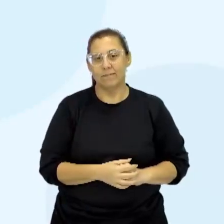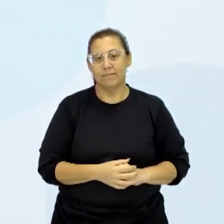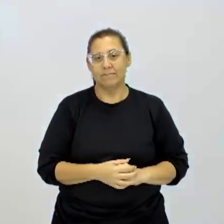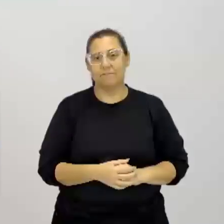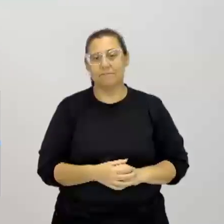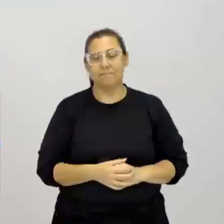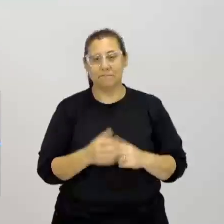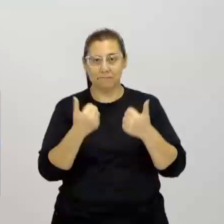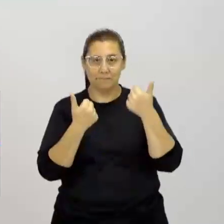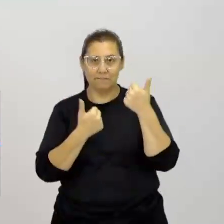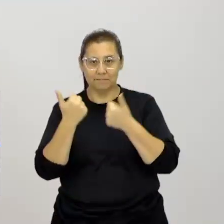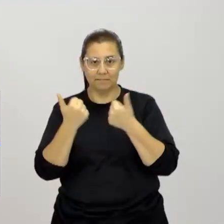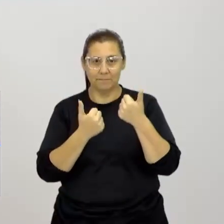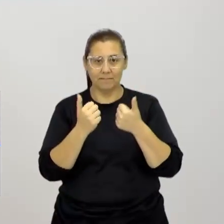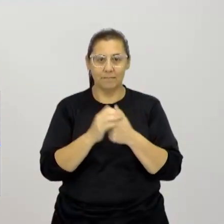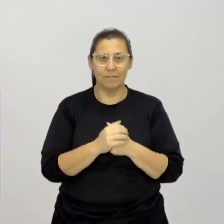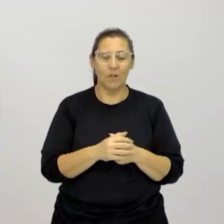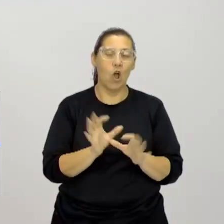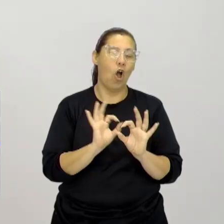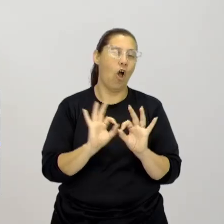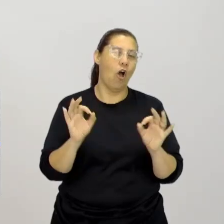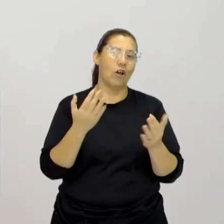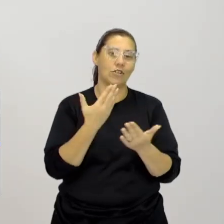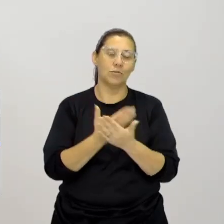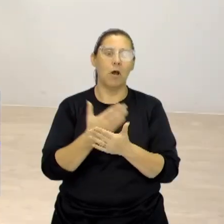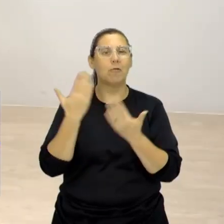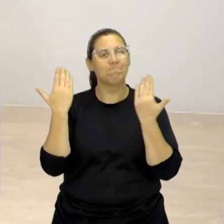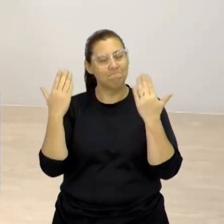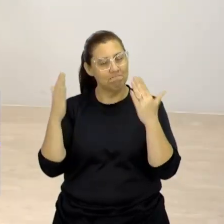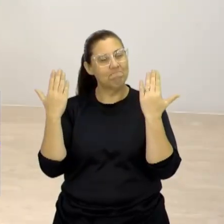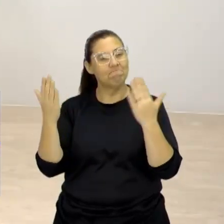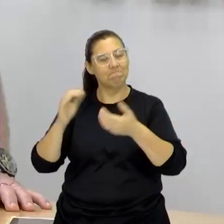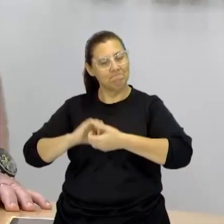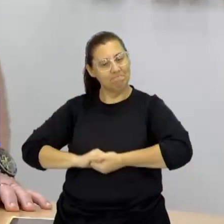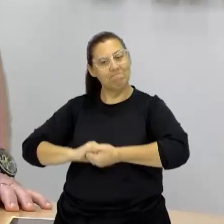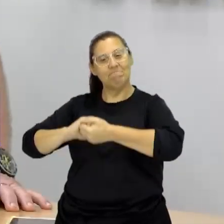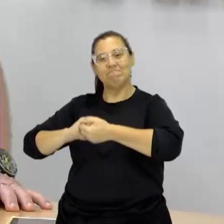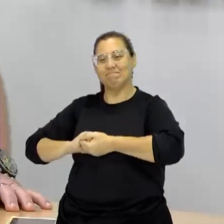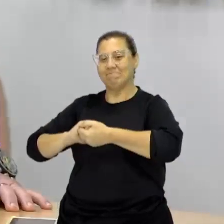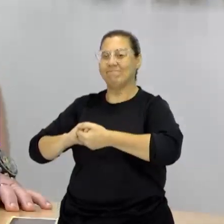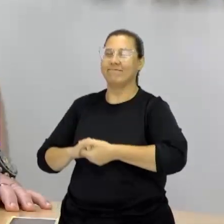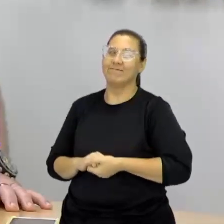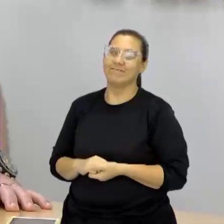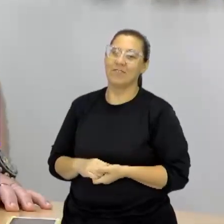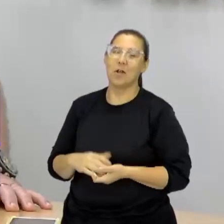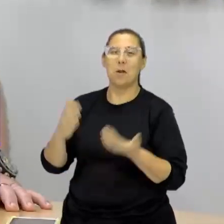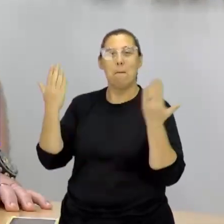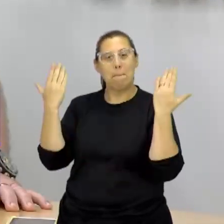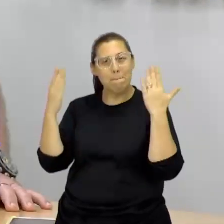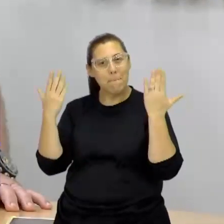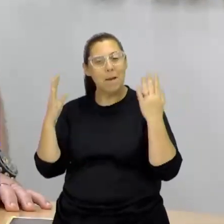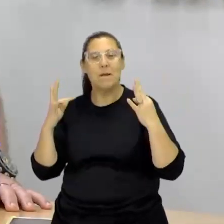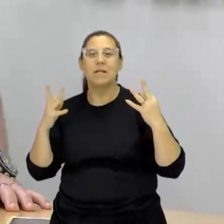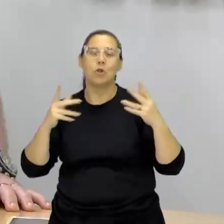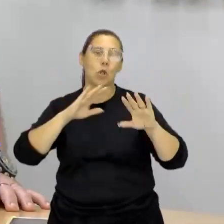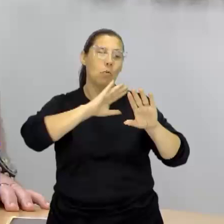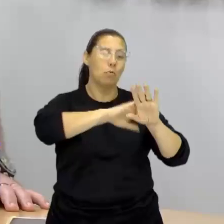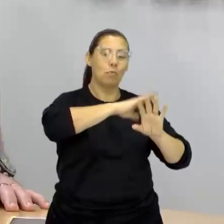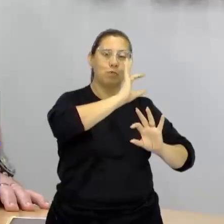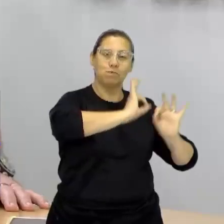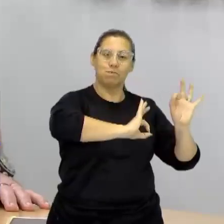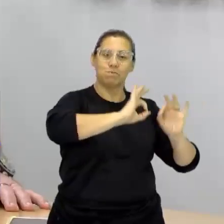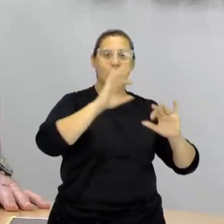impressão, tá bom? Tá certo. Excelente aula, viu, professor? Parabéns. Muito obrigado, uma excelente aula nossa, parabéns ao estúdio, parabéns a